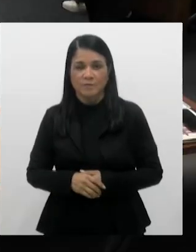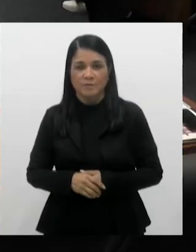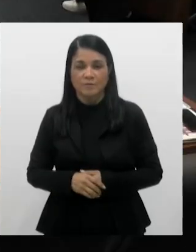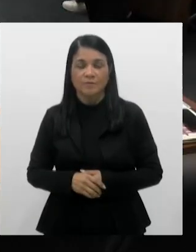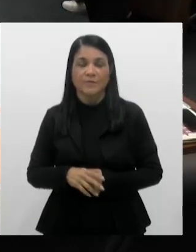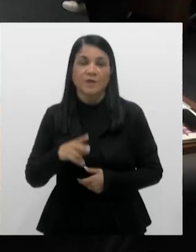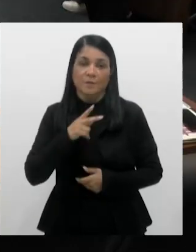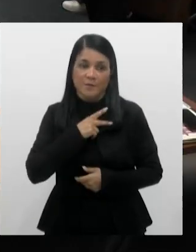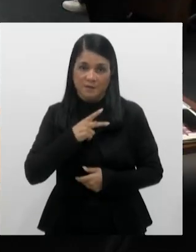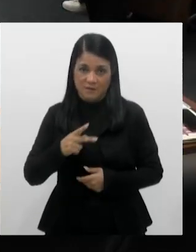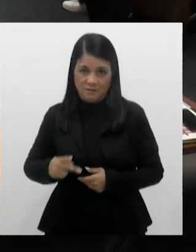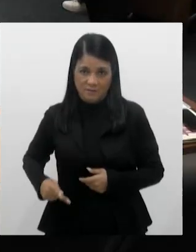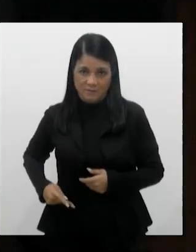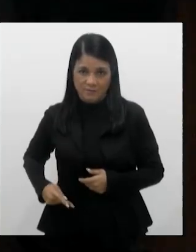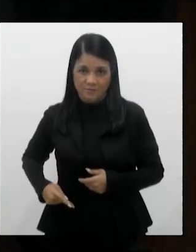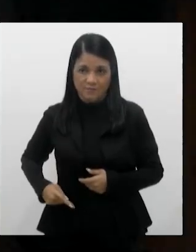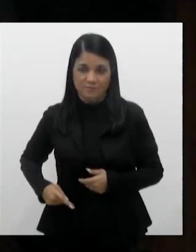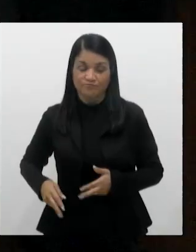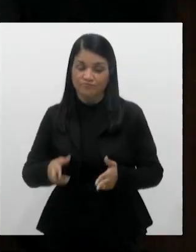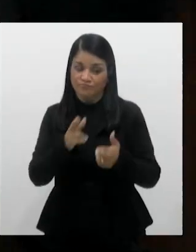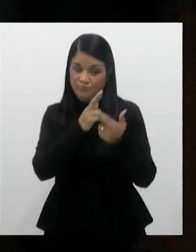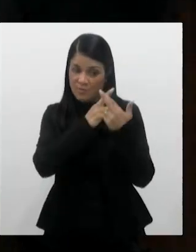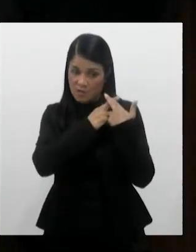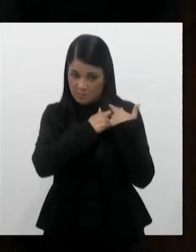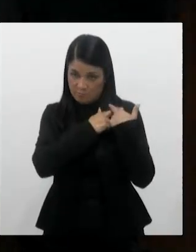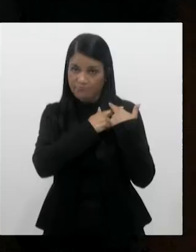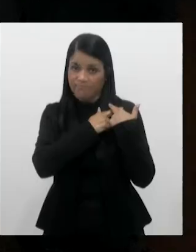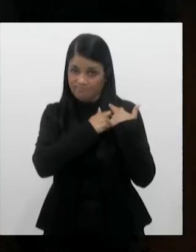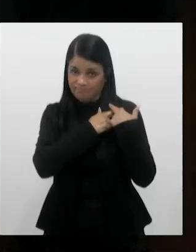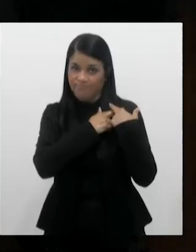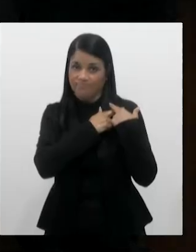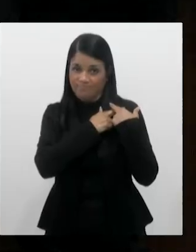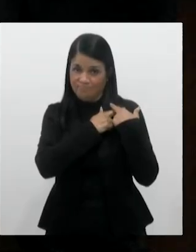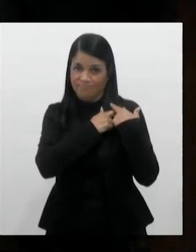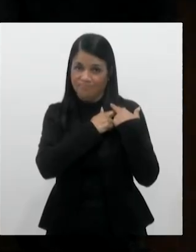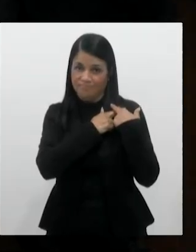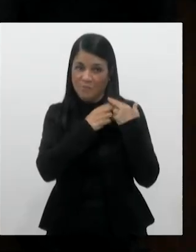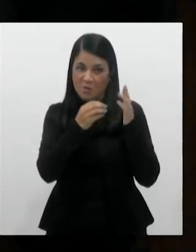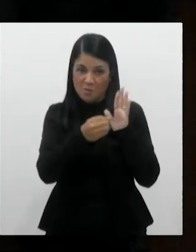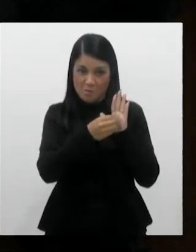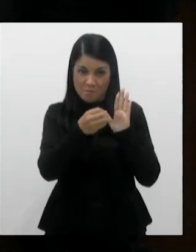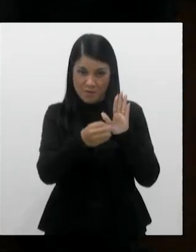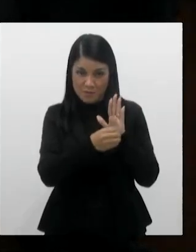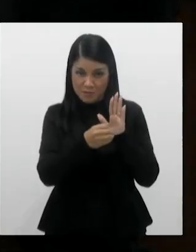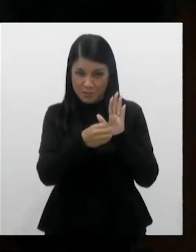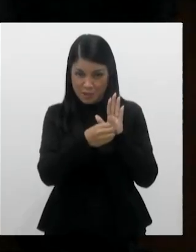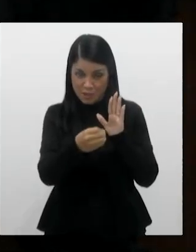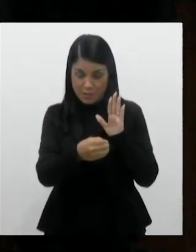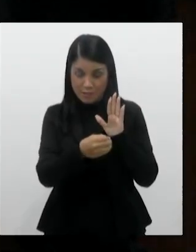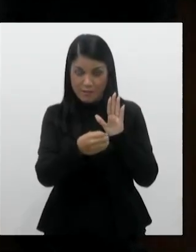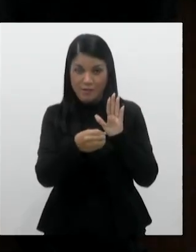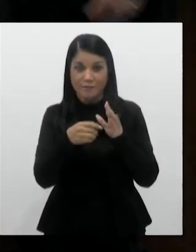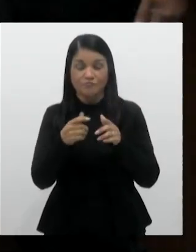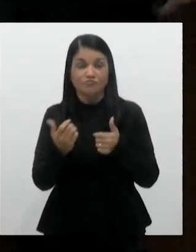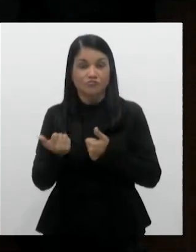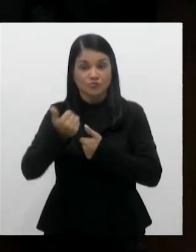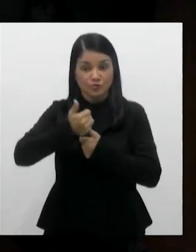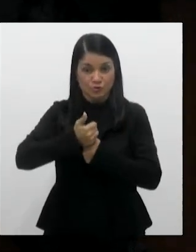Senhor presidente, responsabilidade grande da parecer no lugar do deputado Carlos